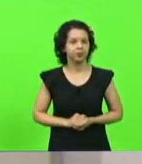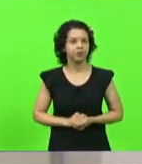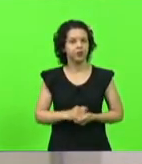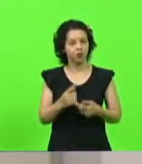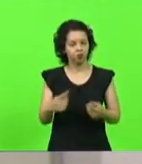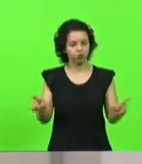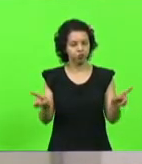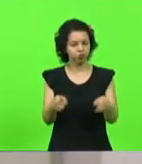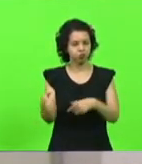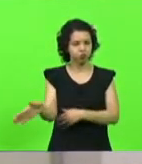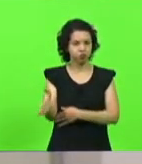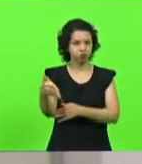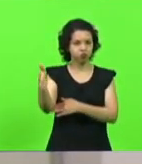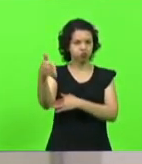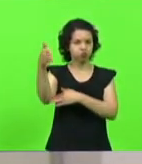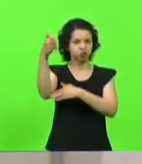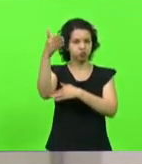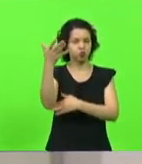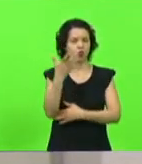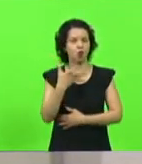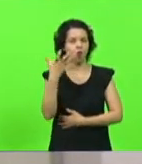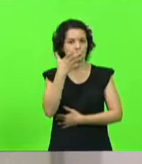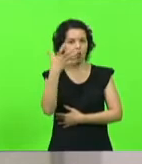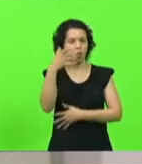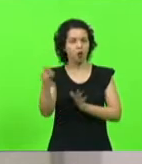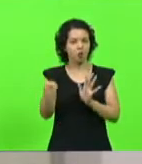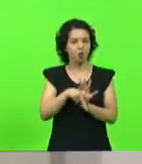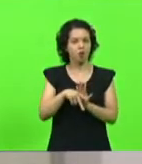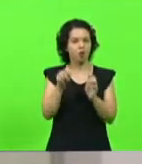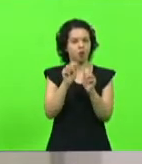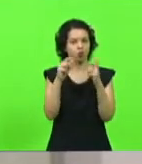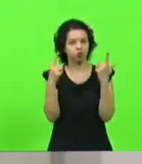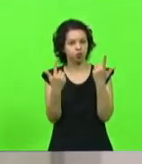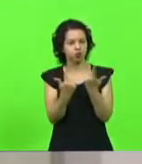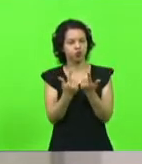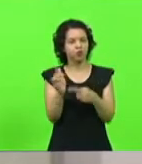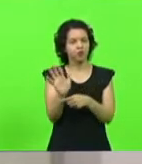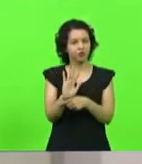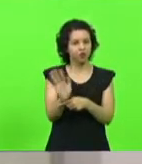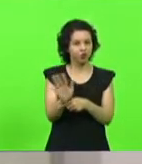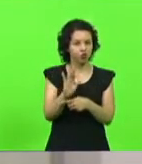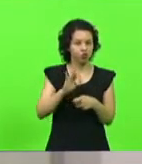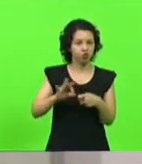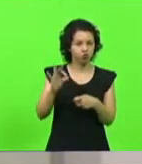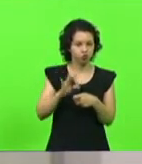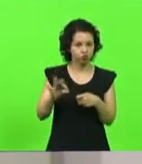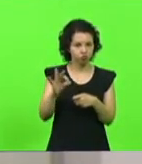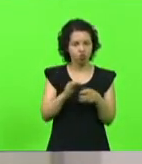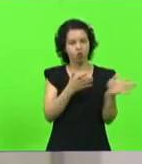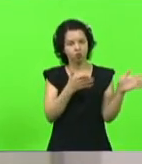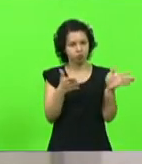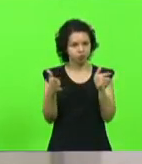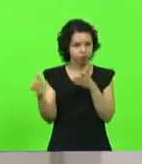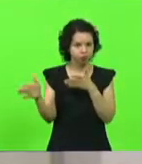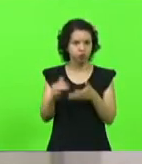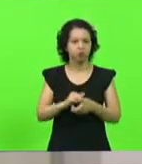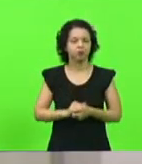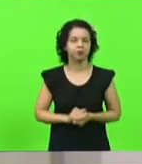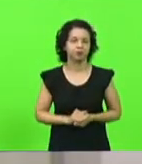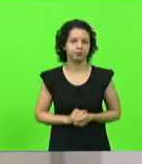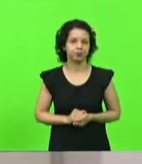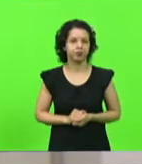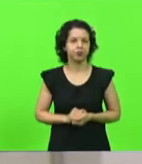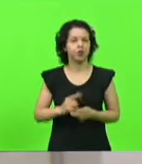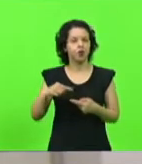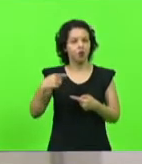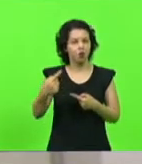nacional pelo coral da Assembleia Legislativa e a apresentação do vídeo institucional. Prosseguindo, o senhor presidente convidou para fazer